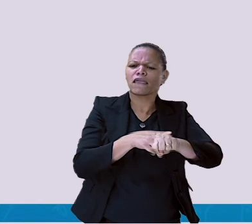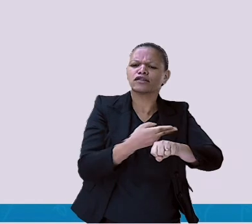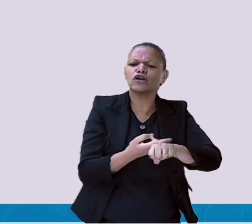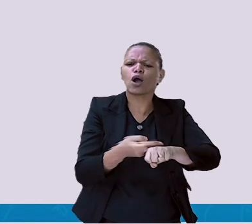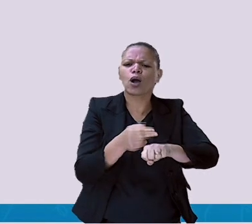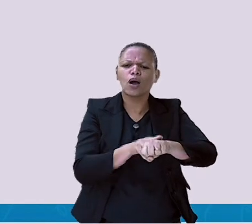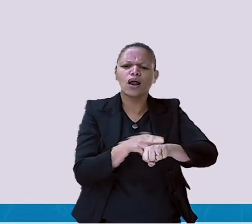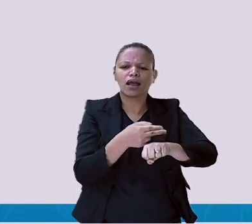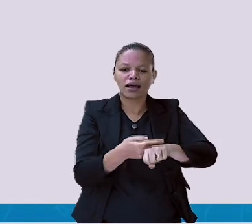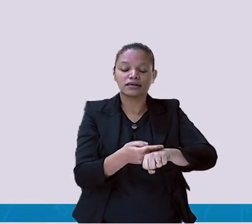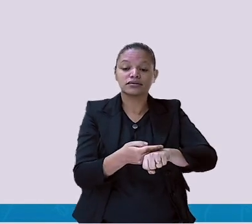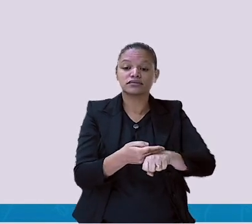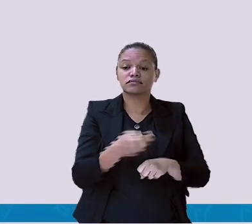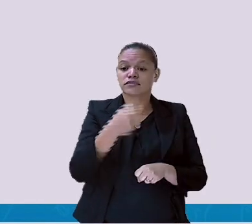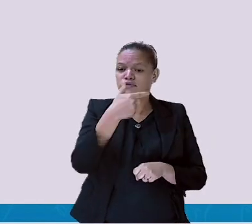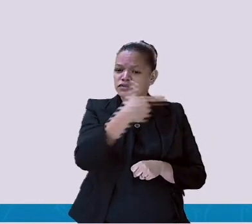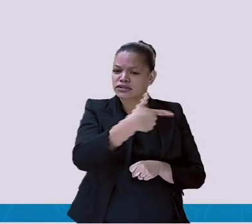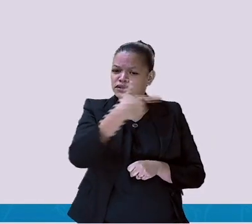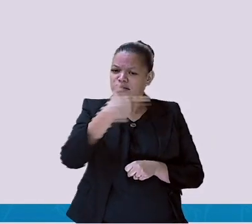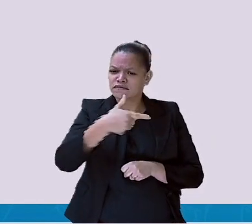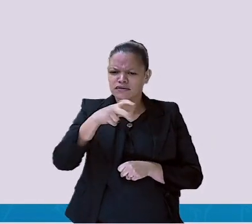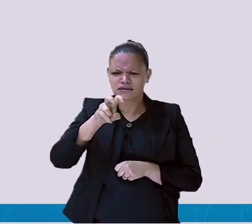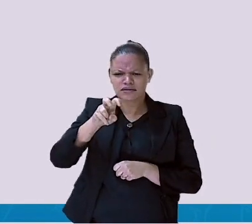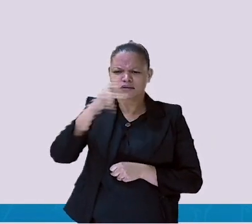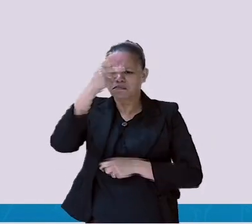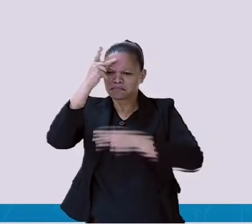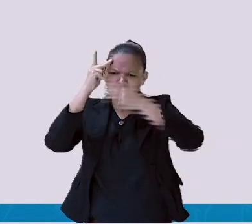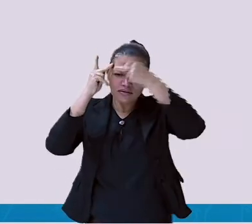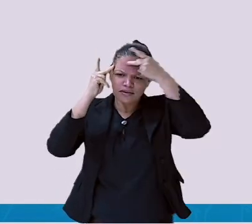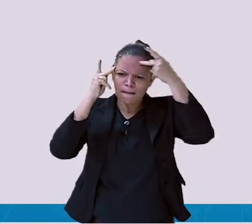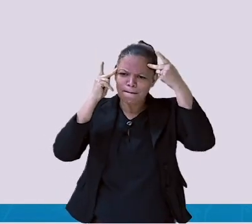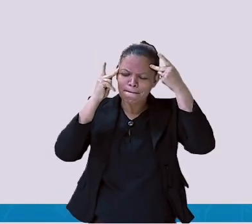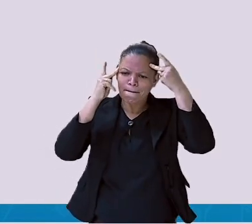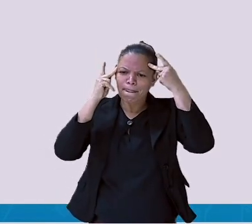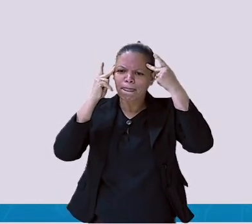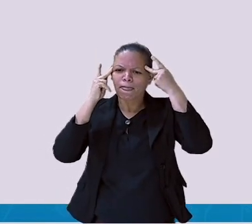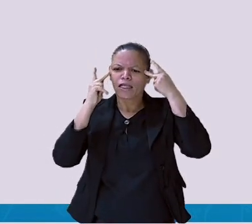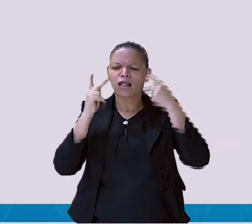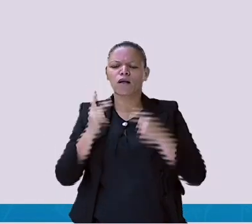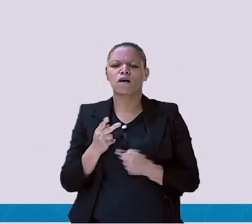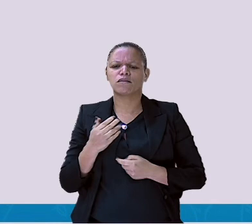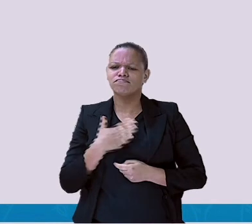Chocolate. 225 clientes preferem chocolate.